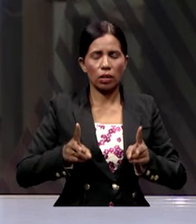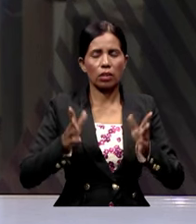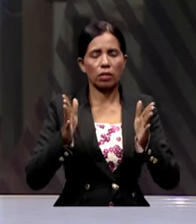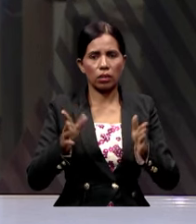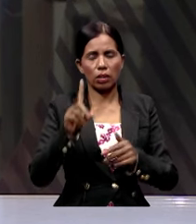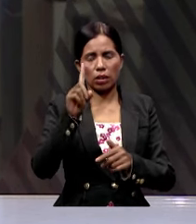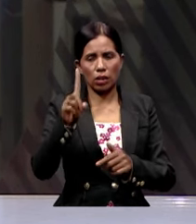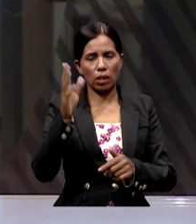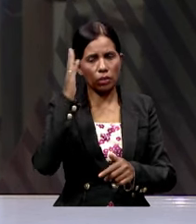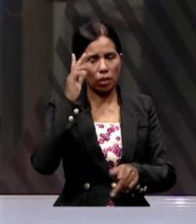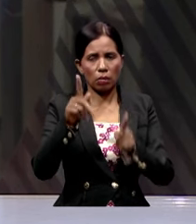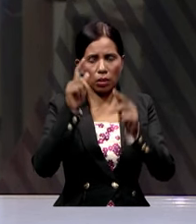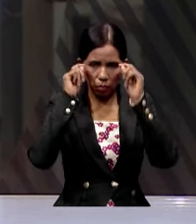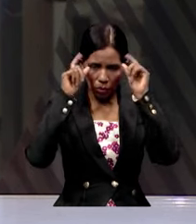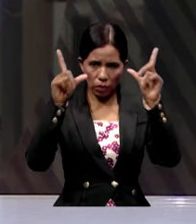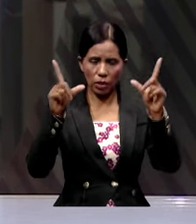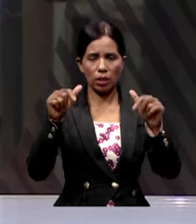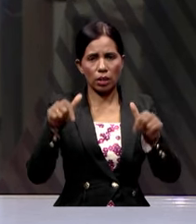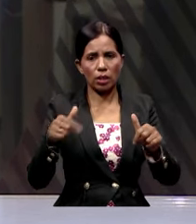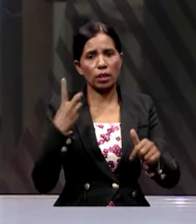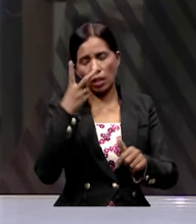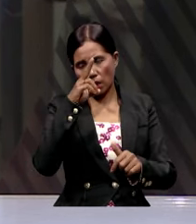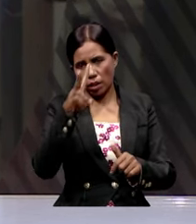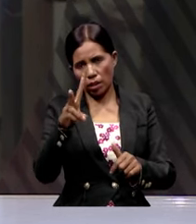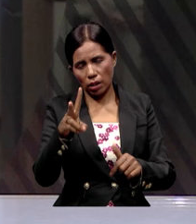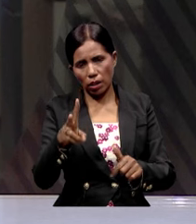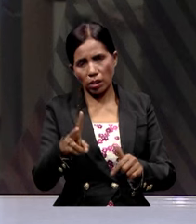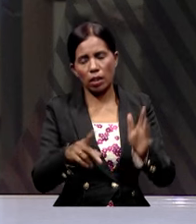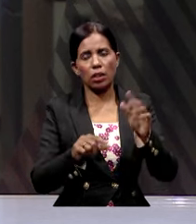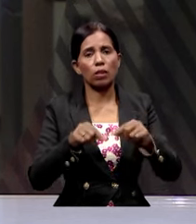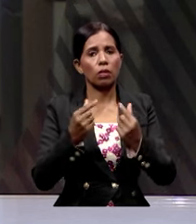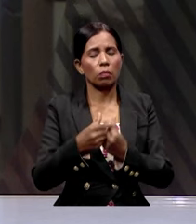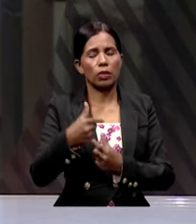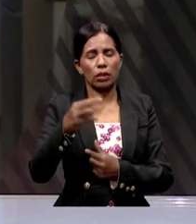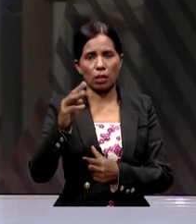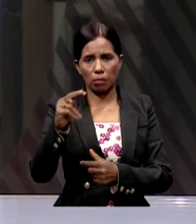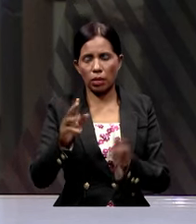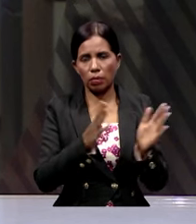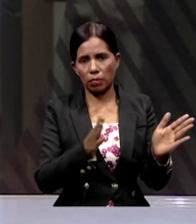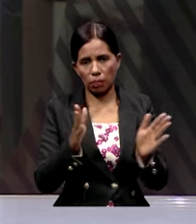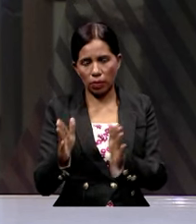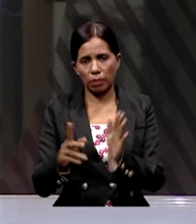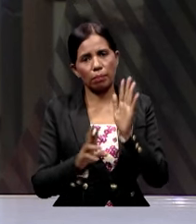Atu kunhese timoruan ida ne Firmai acompanhe reportagem nebe equipa GMN preparona.